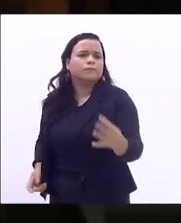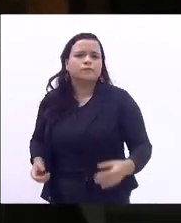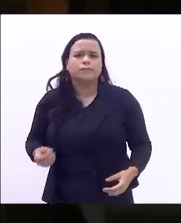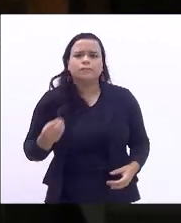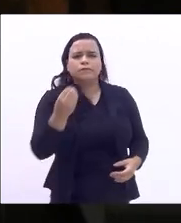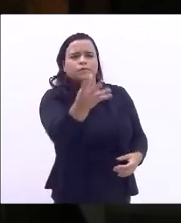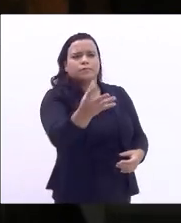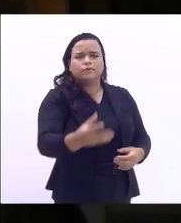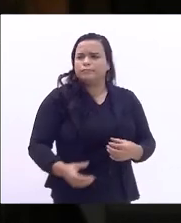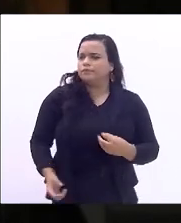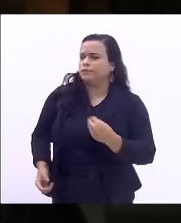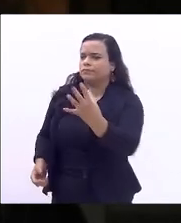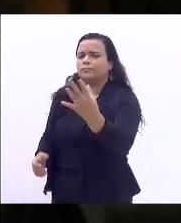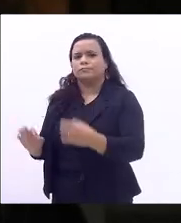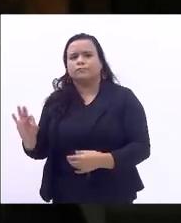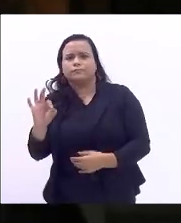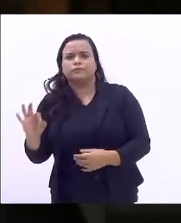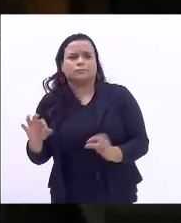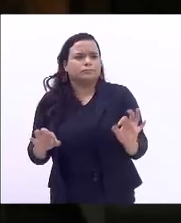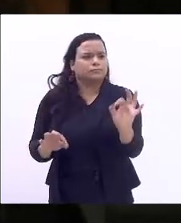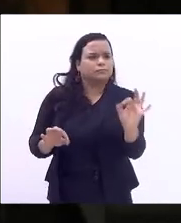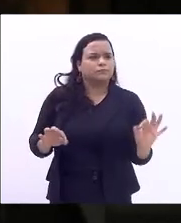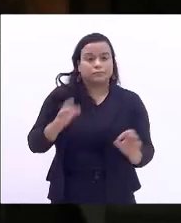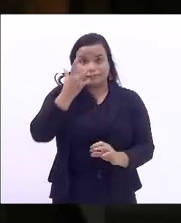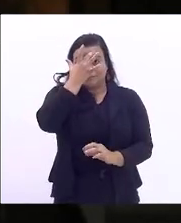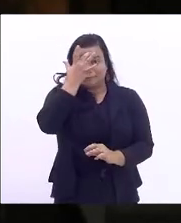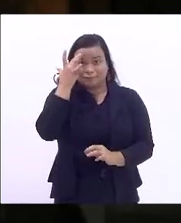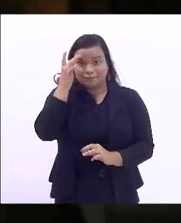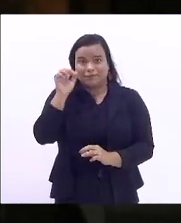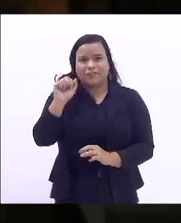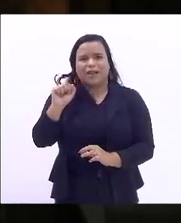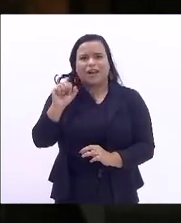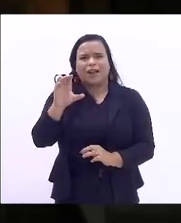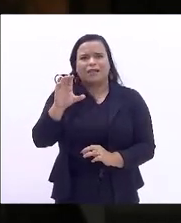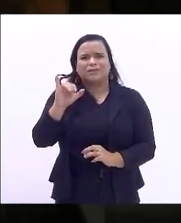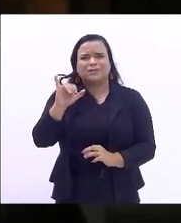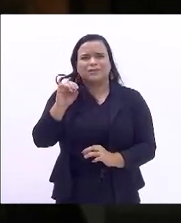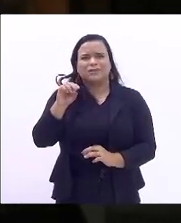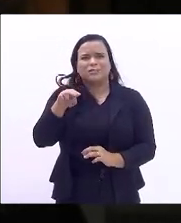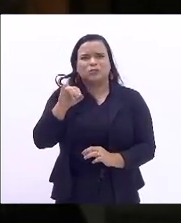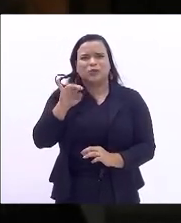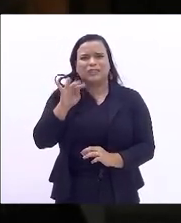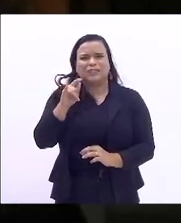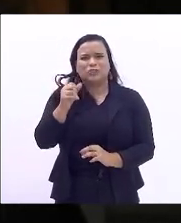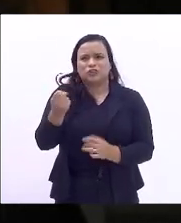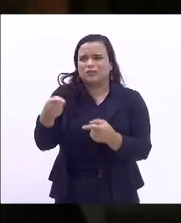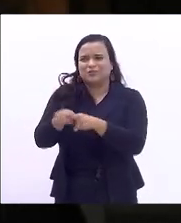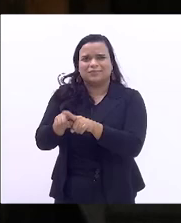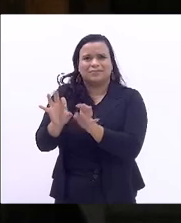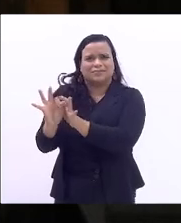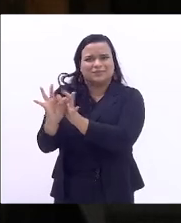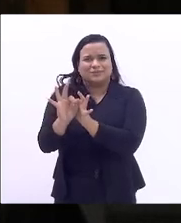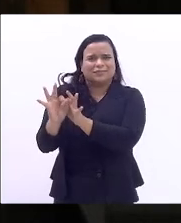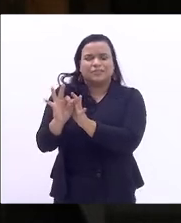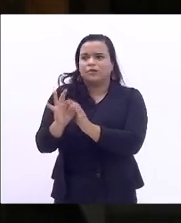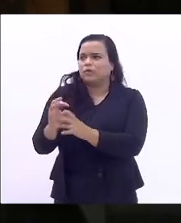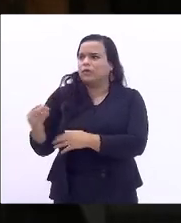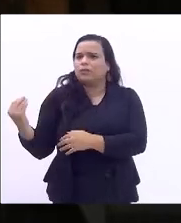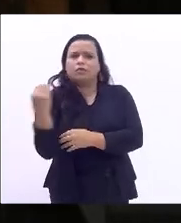em dividendos aos seus acionistas às pencas às pencas